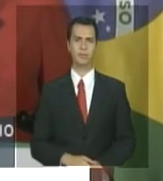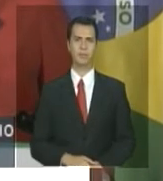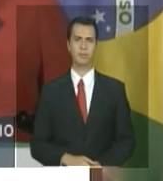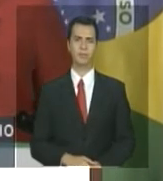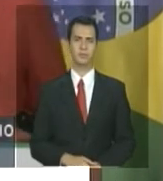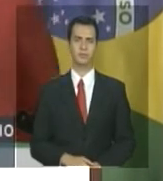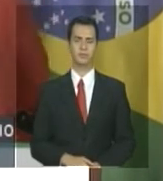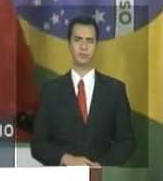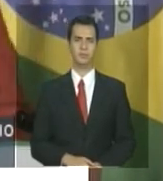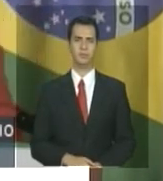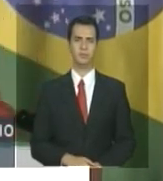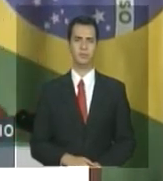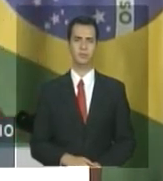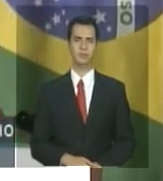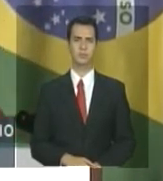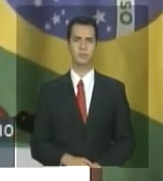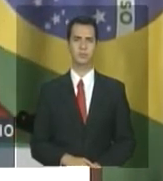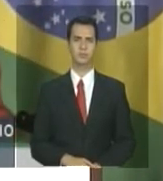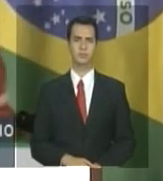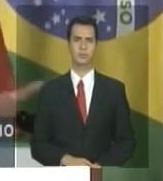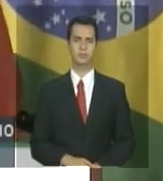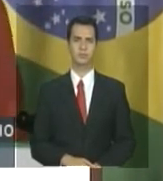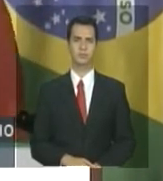E, como eu venho